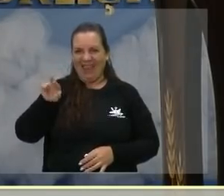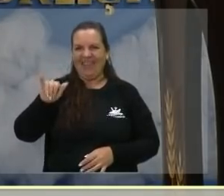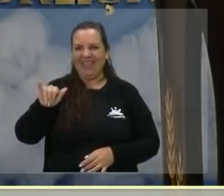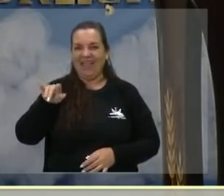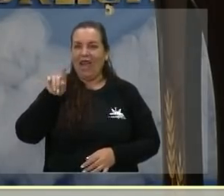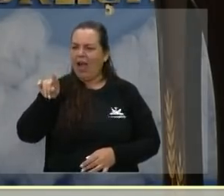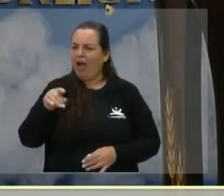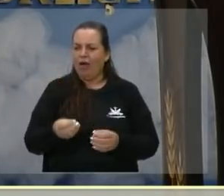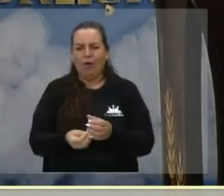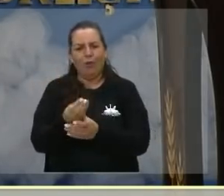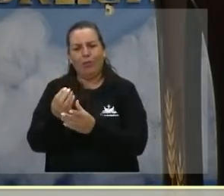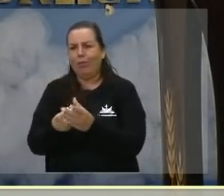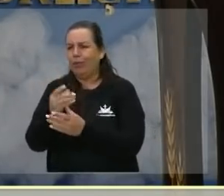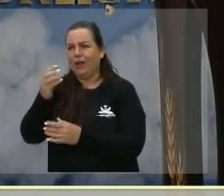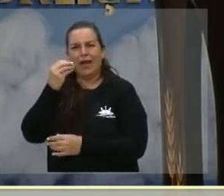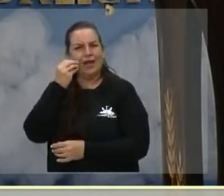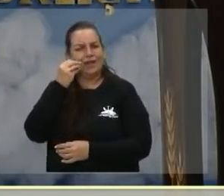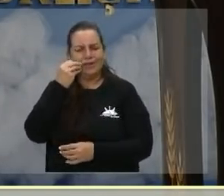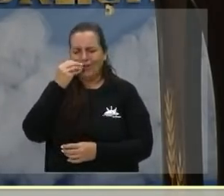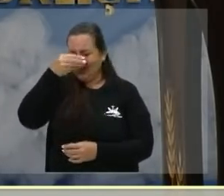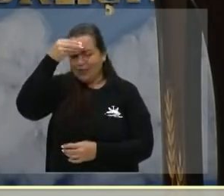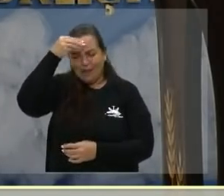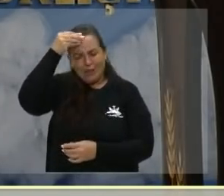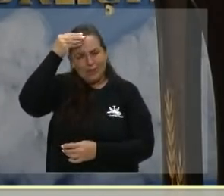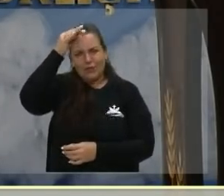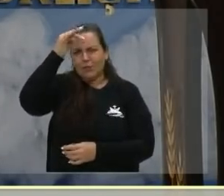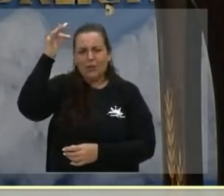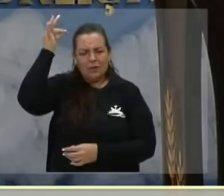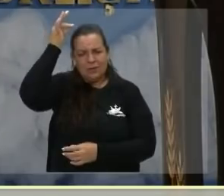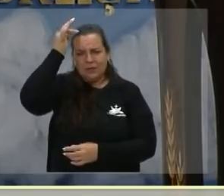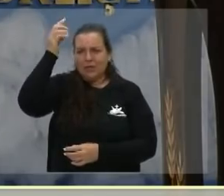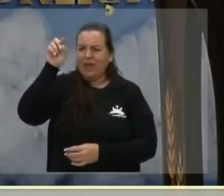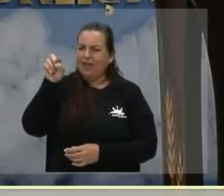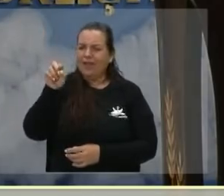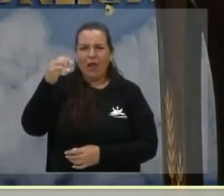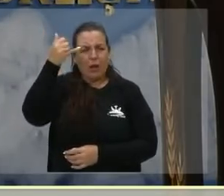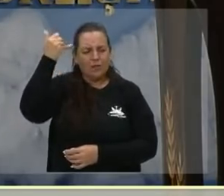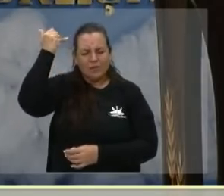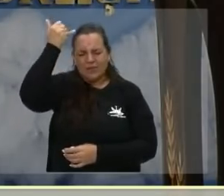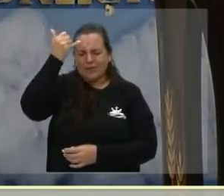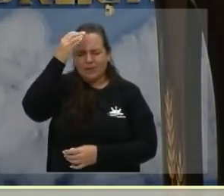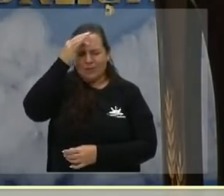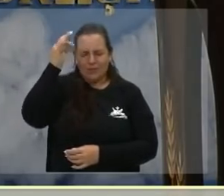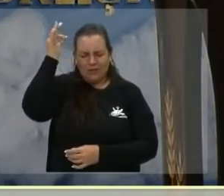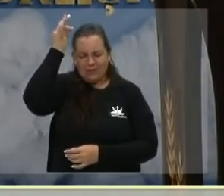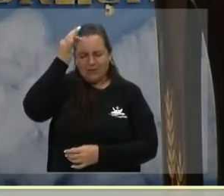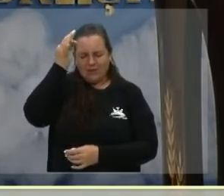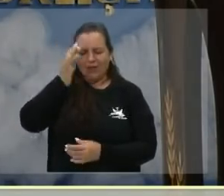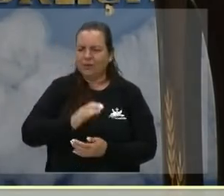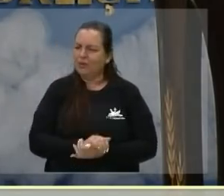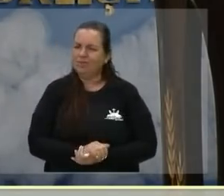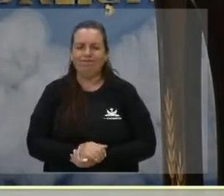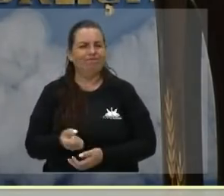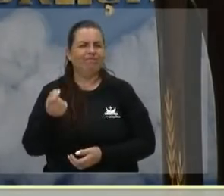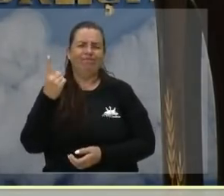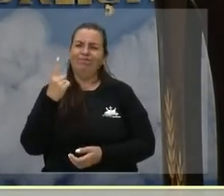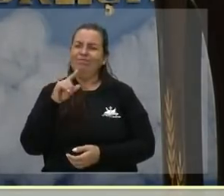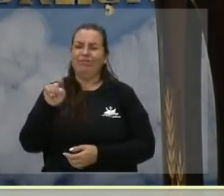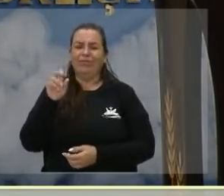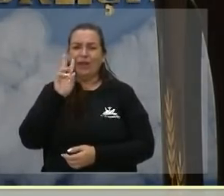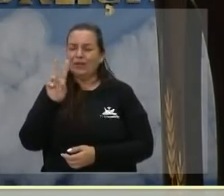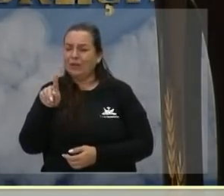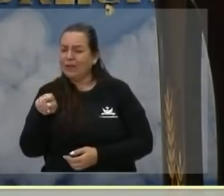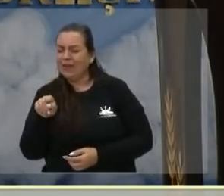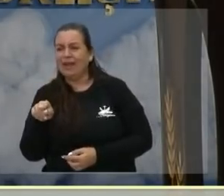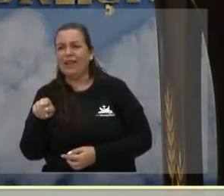daquela experiência mística daquele partista no espírito daquela opção do espírito santo fiz com que